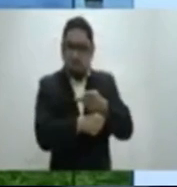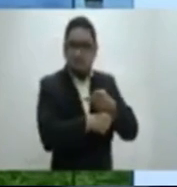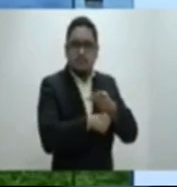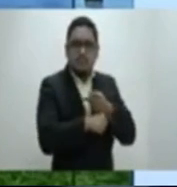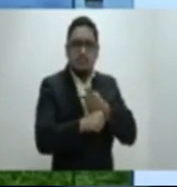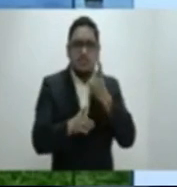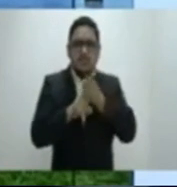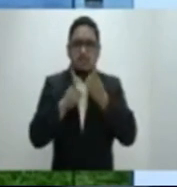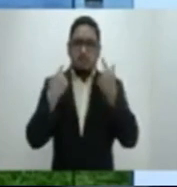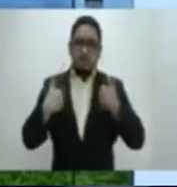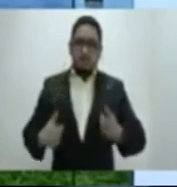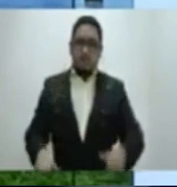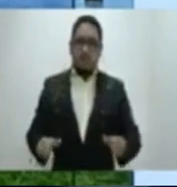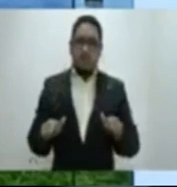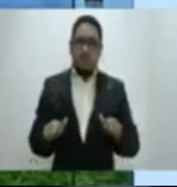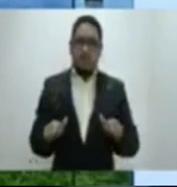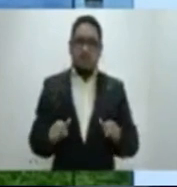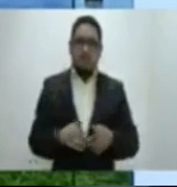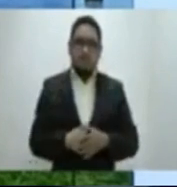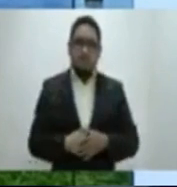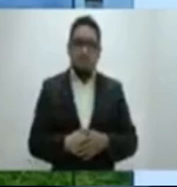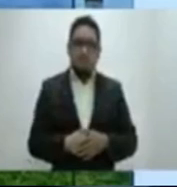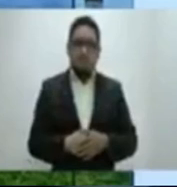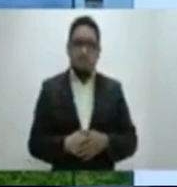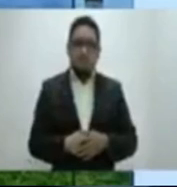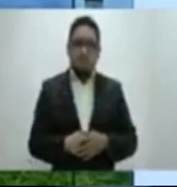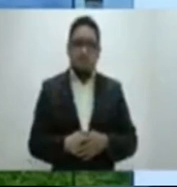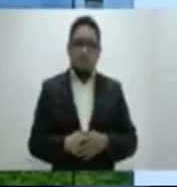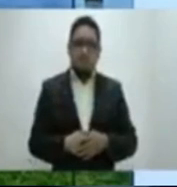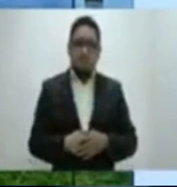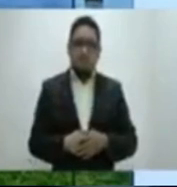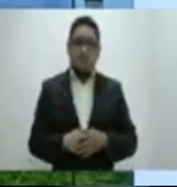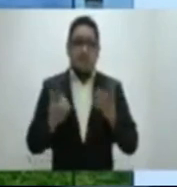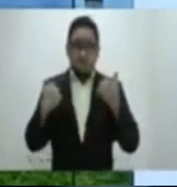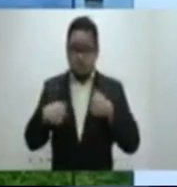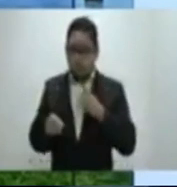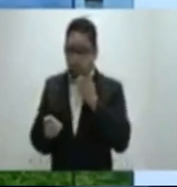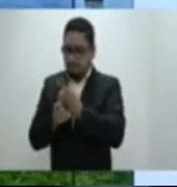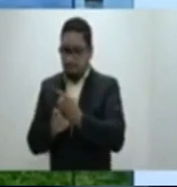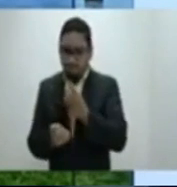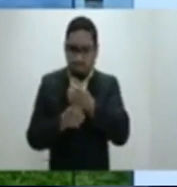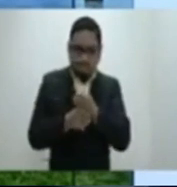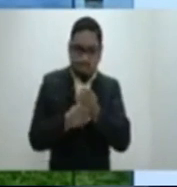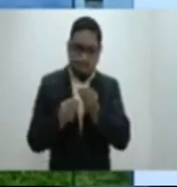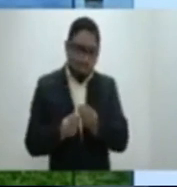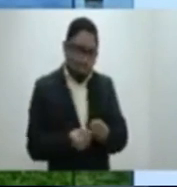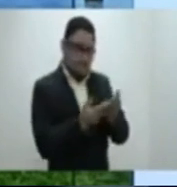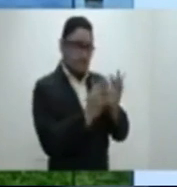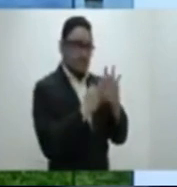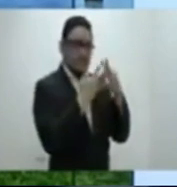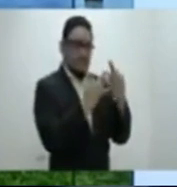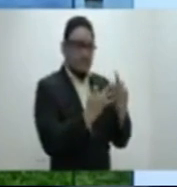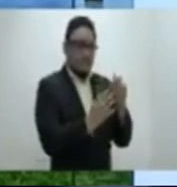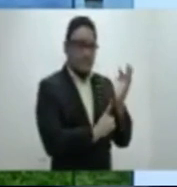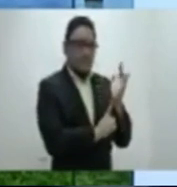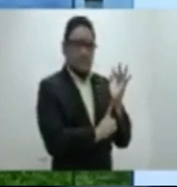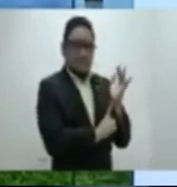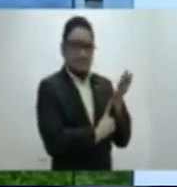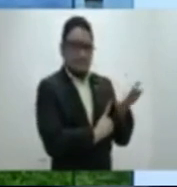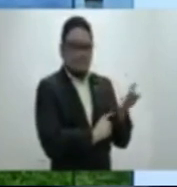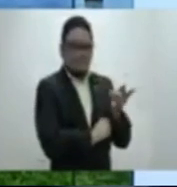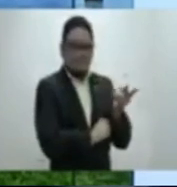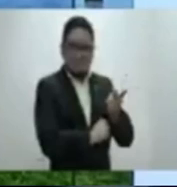para resgatar os dois corpos e entregar à sua família, que queriam velar